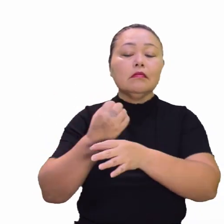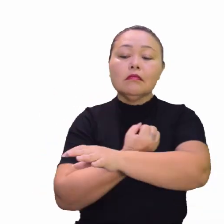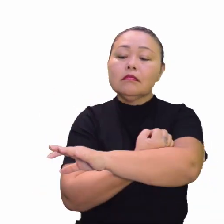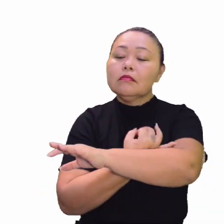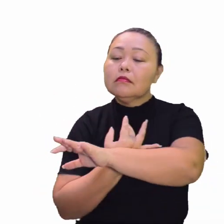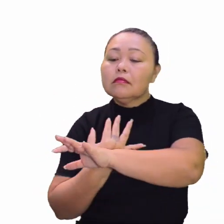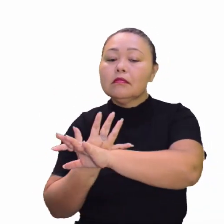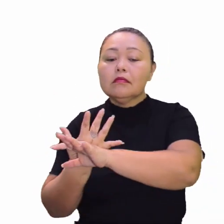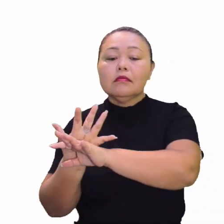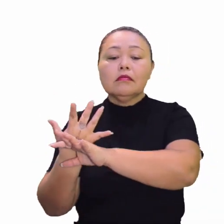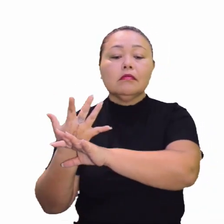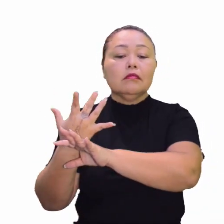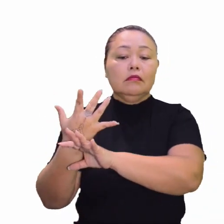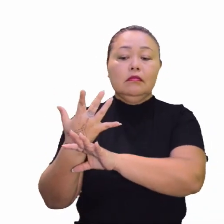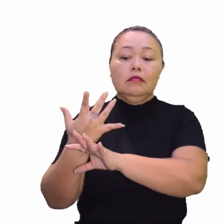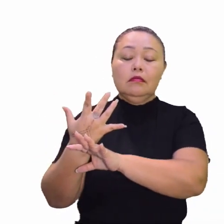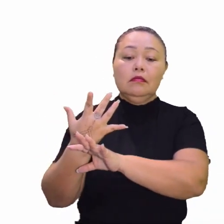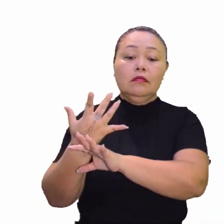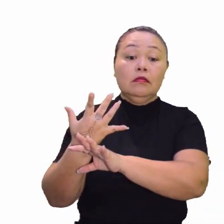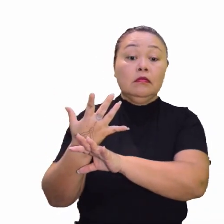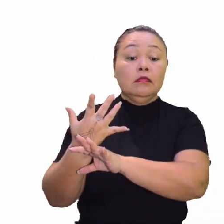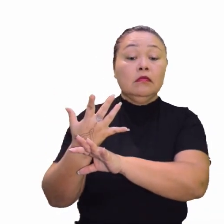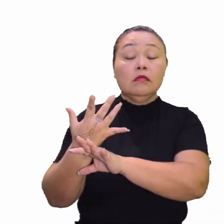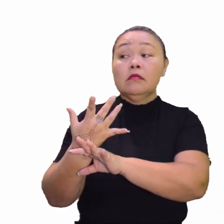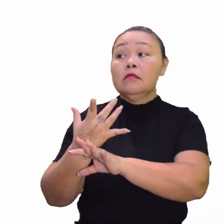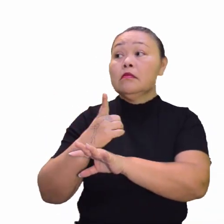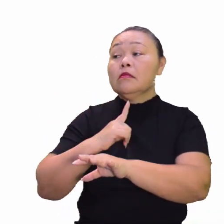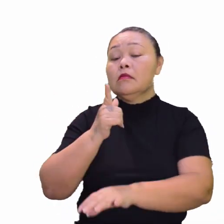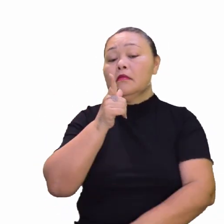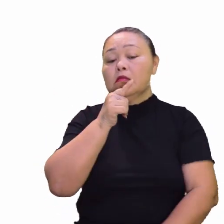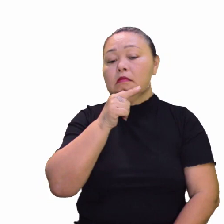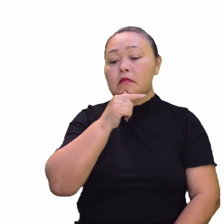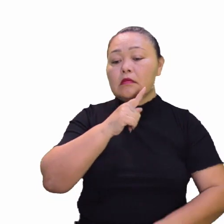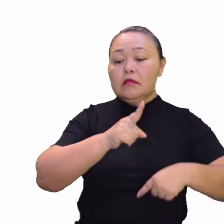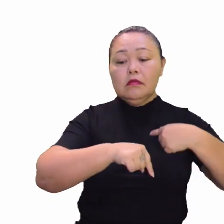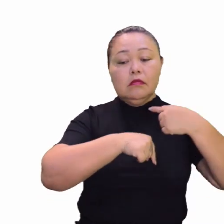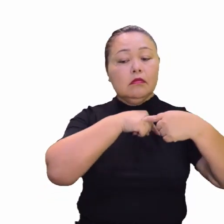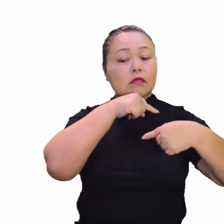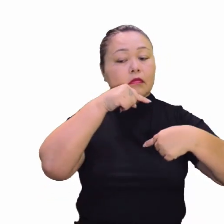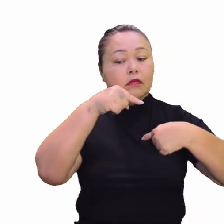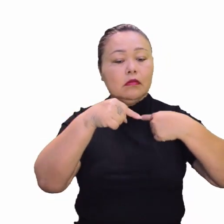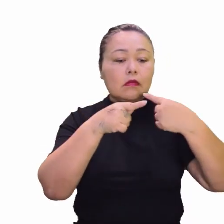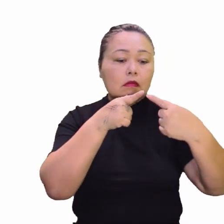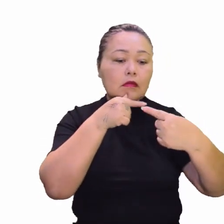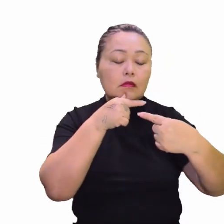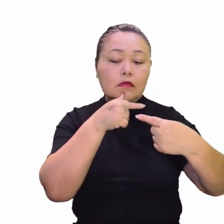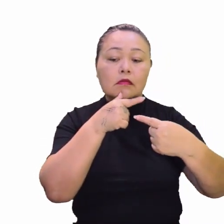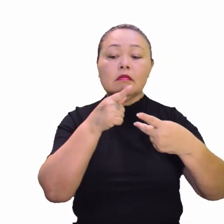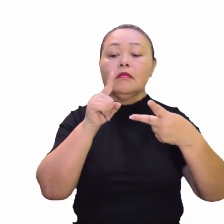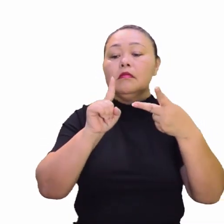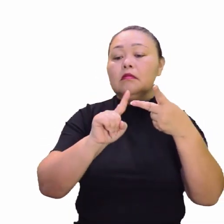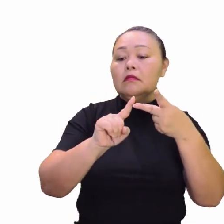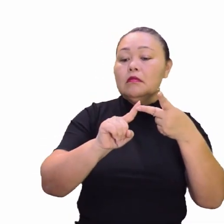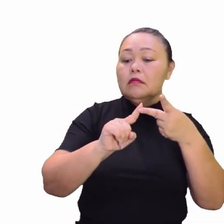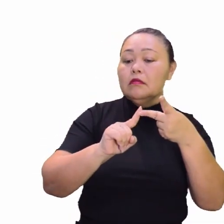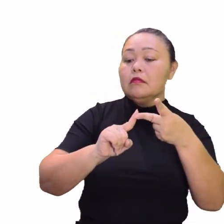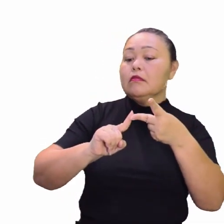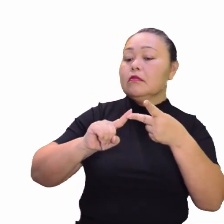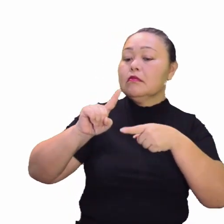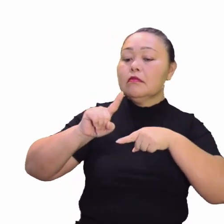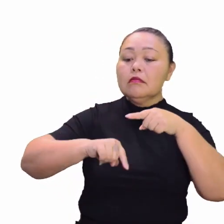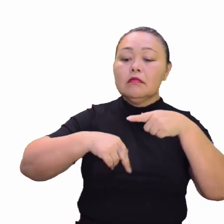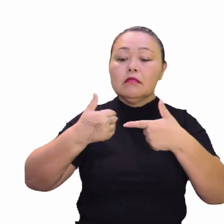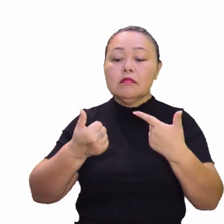vegetação, entre elas a água, o ciclo hidrológico, entre elas os seres